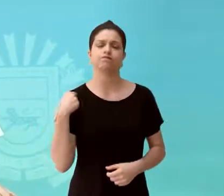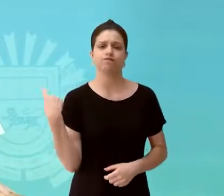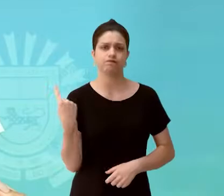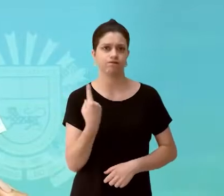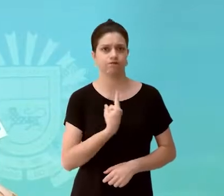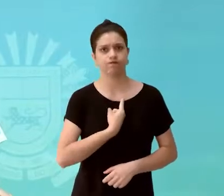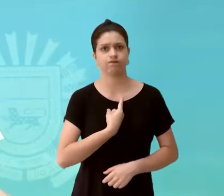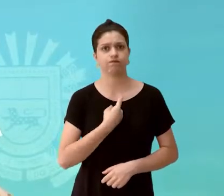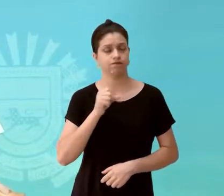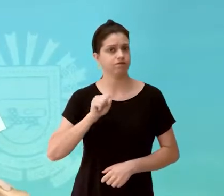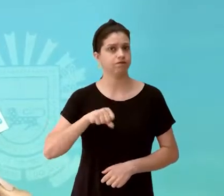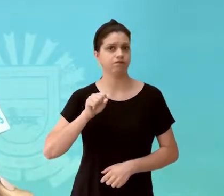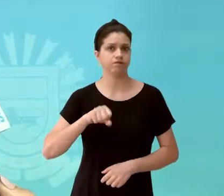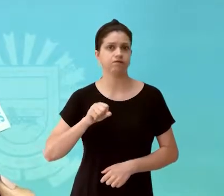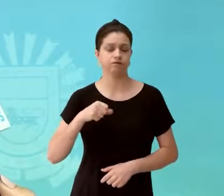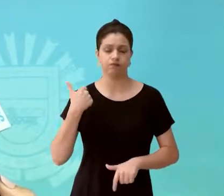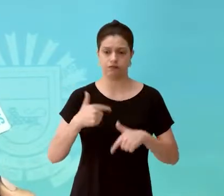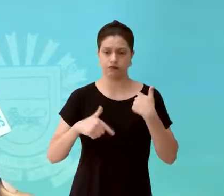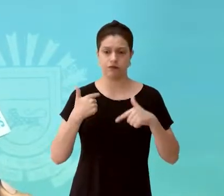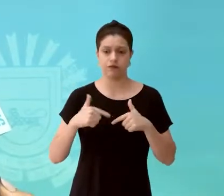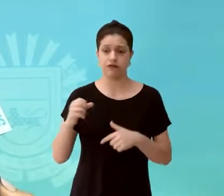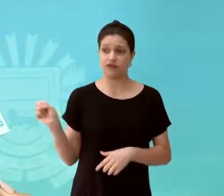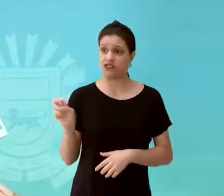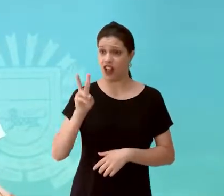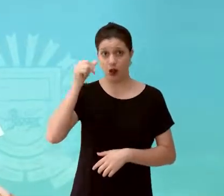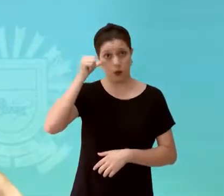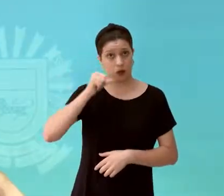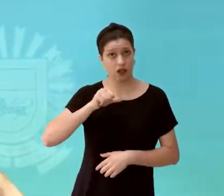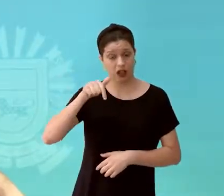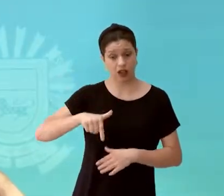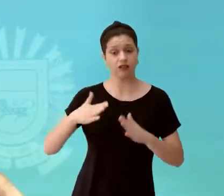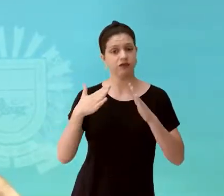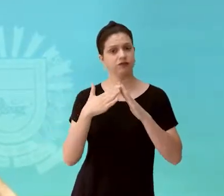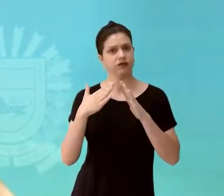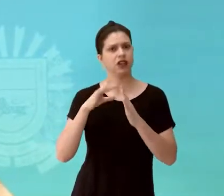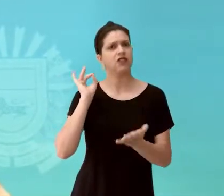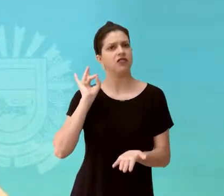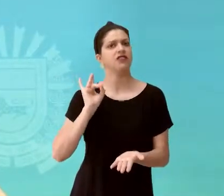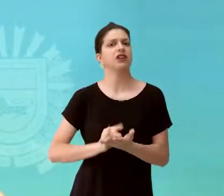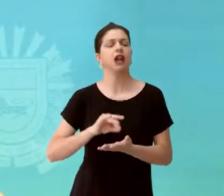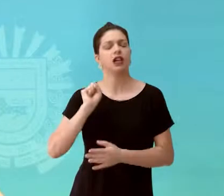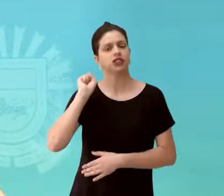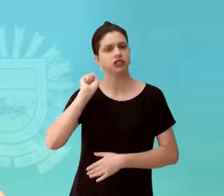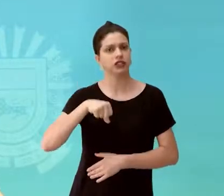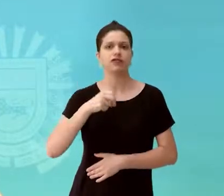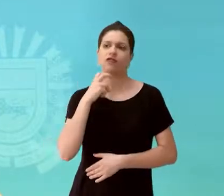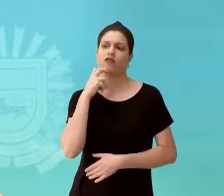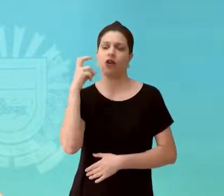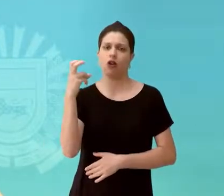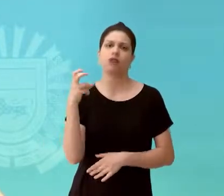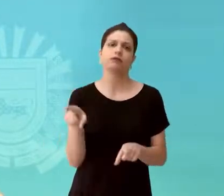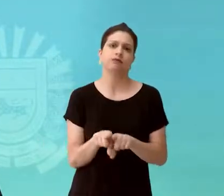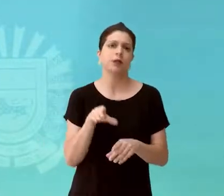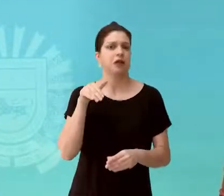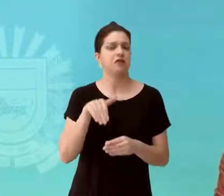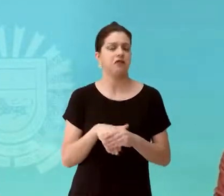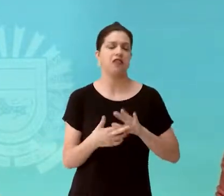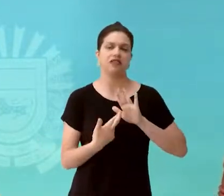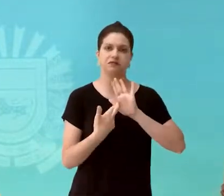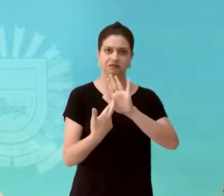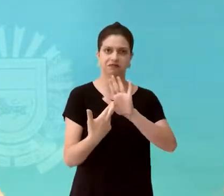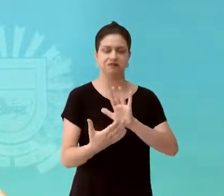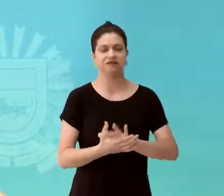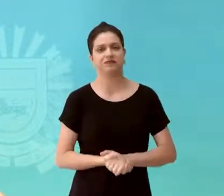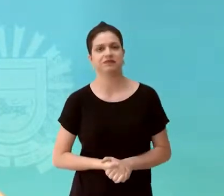lutas, a gente protagoniza e a valorização da mulher nessa casa é real. Então, a mulher tem voz e voto